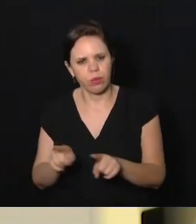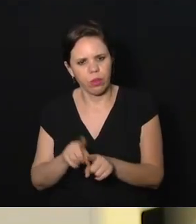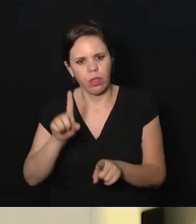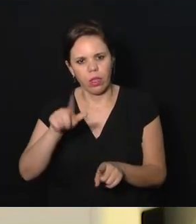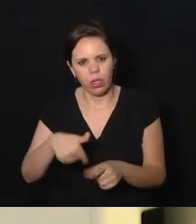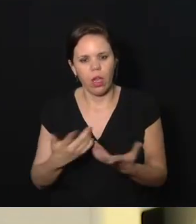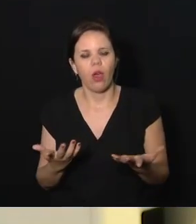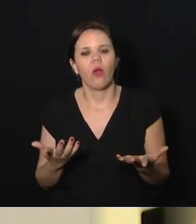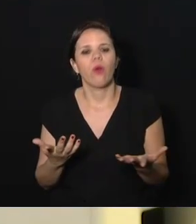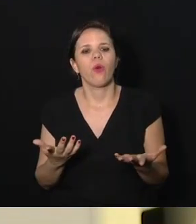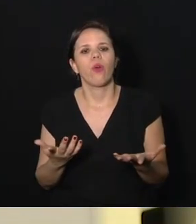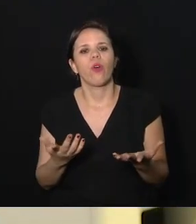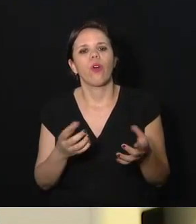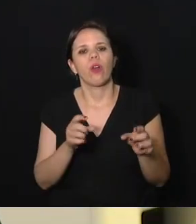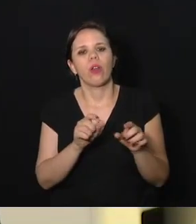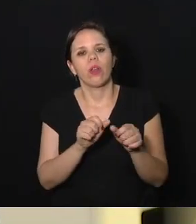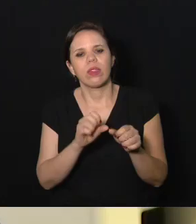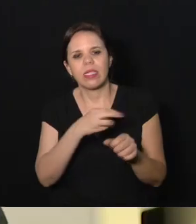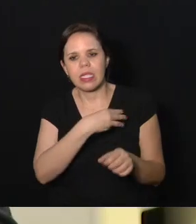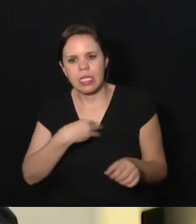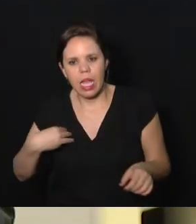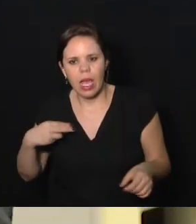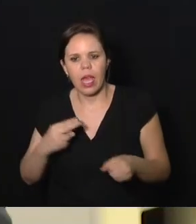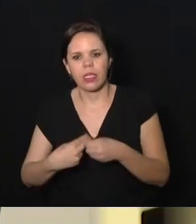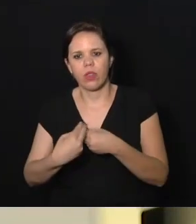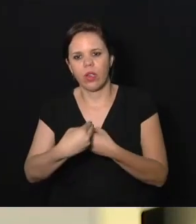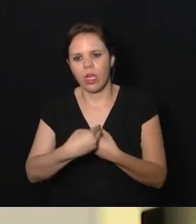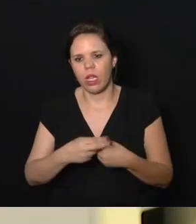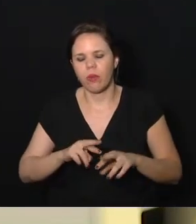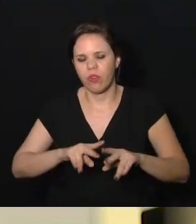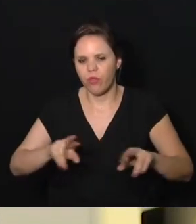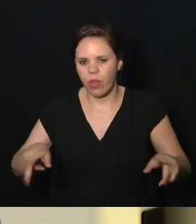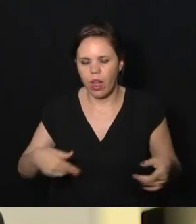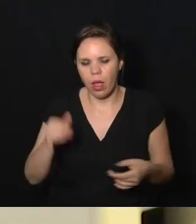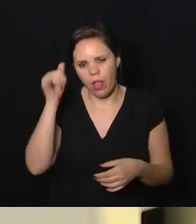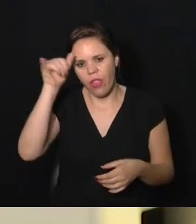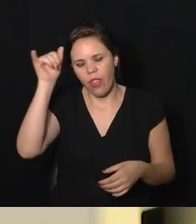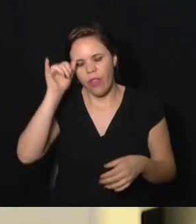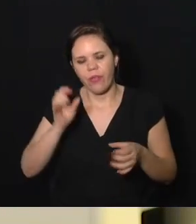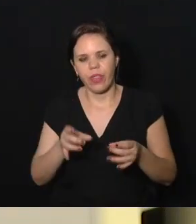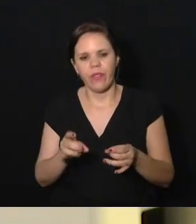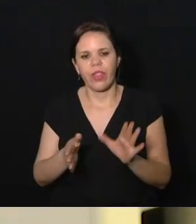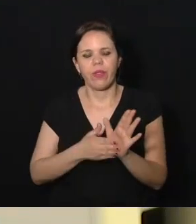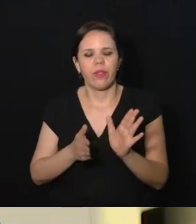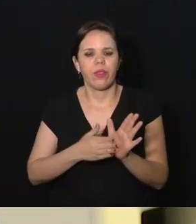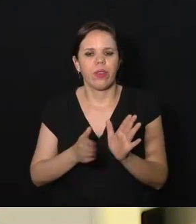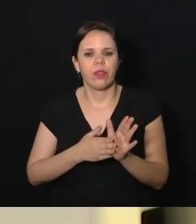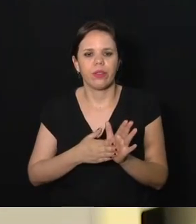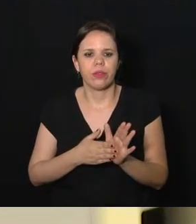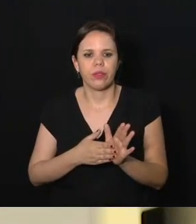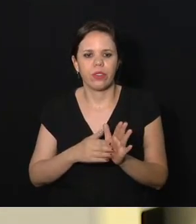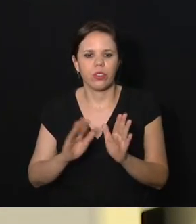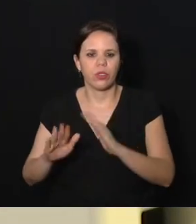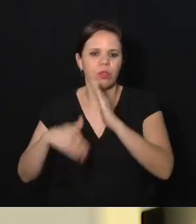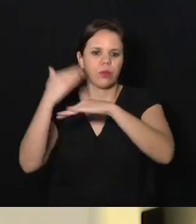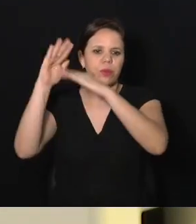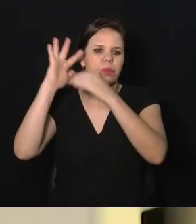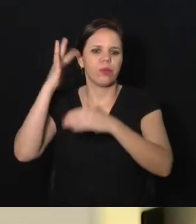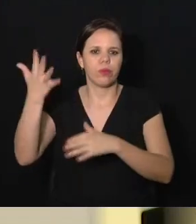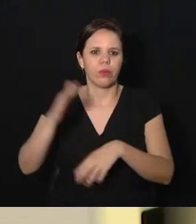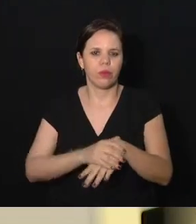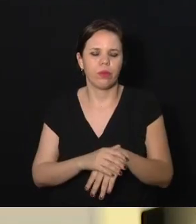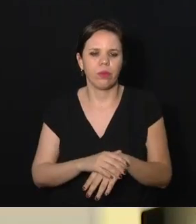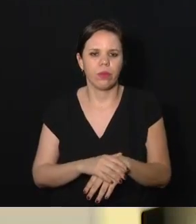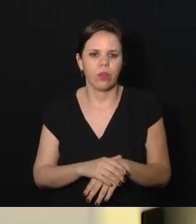históricos, ao SESI, à Unicamp, tanto para evitar a venda, mas também para propor e construir uma solução para